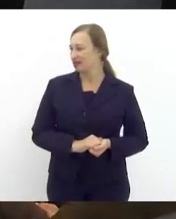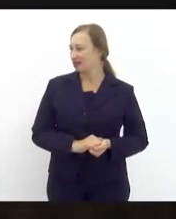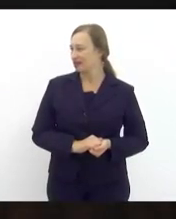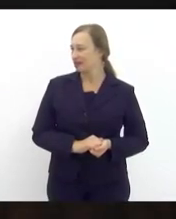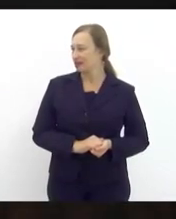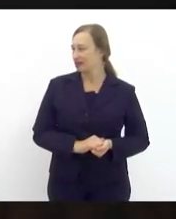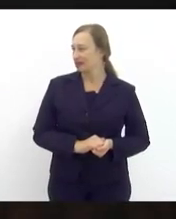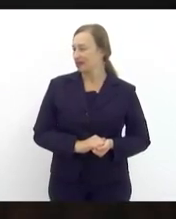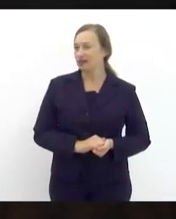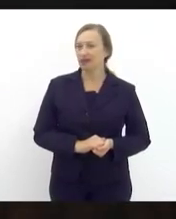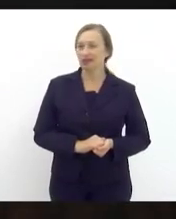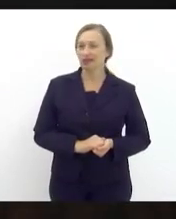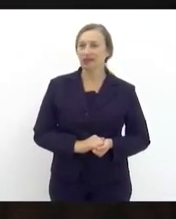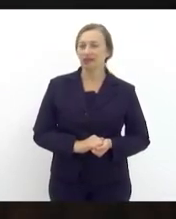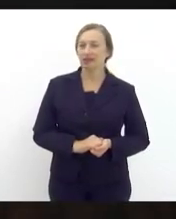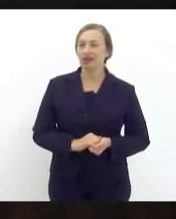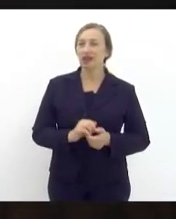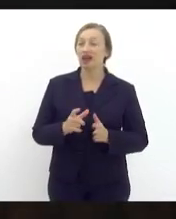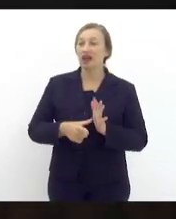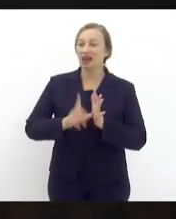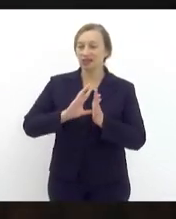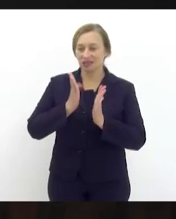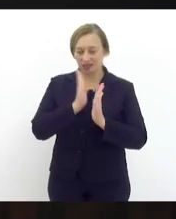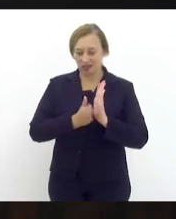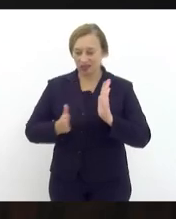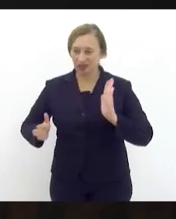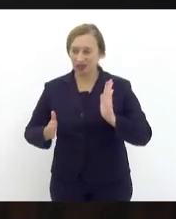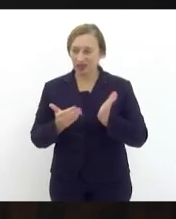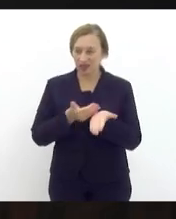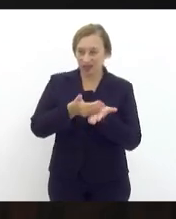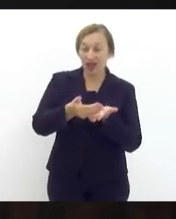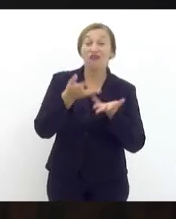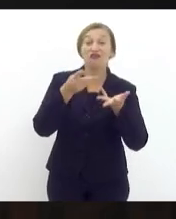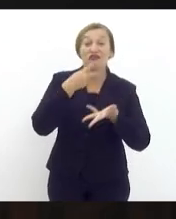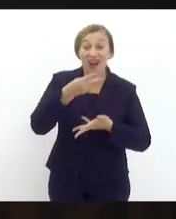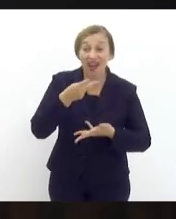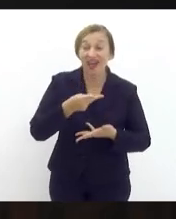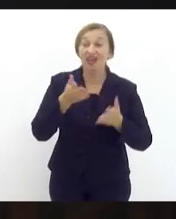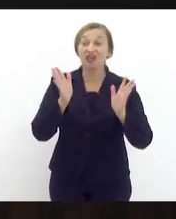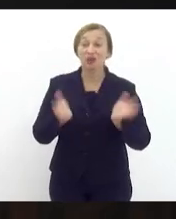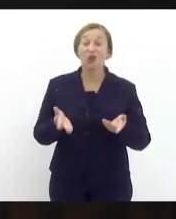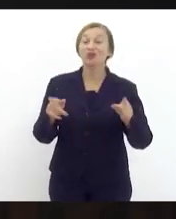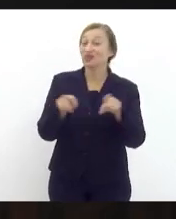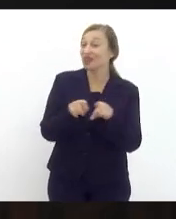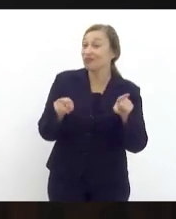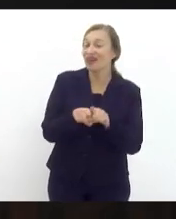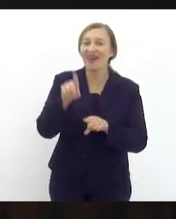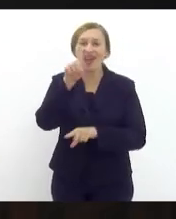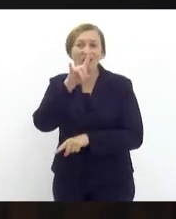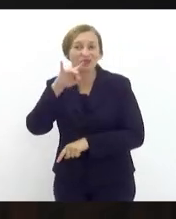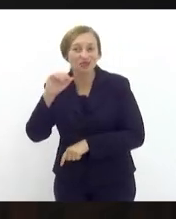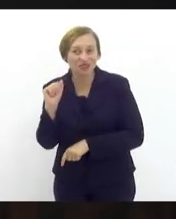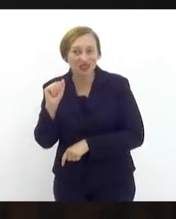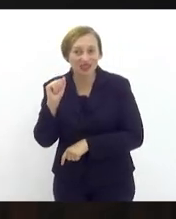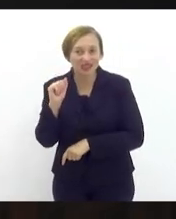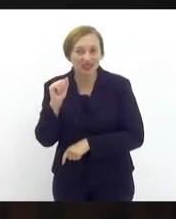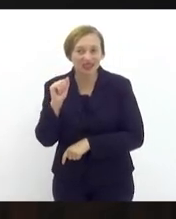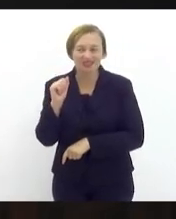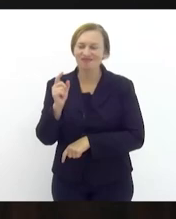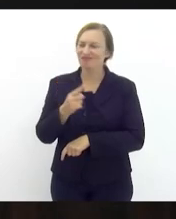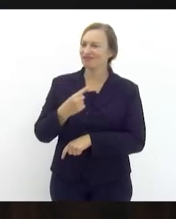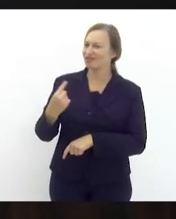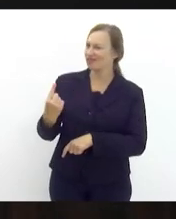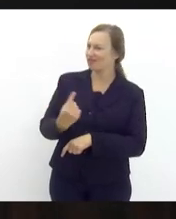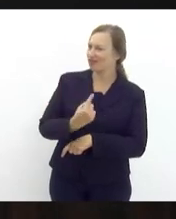eu queria antes de passar a ordem do dia dizer que hoje também é o dia que